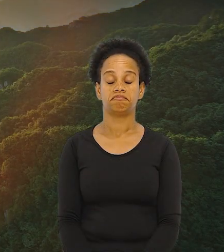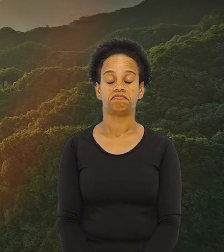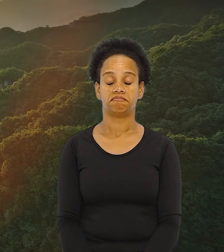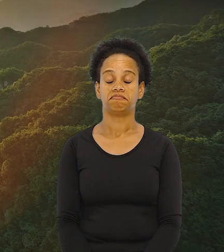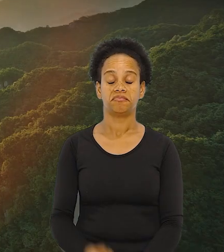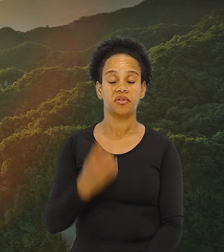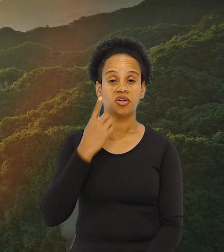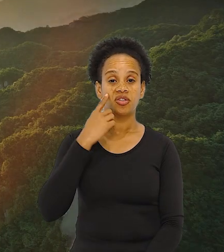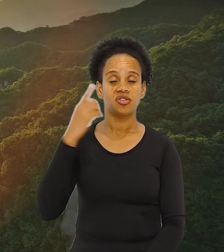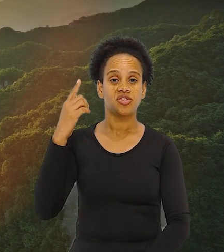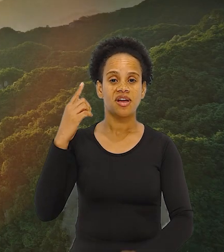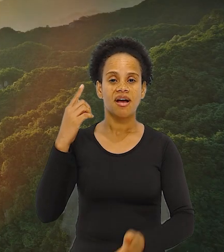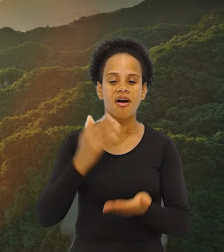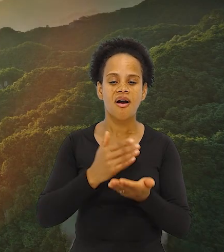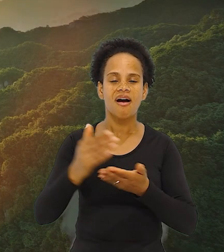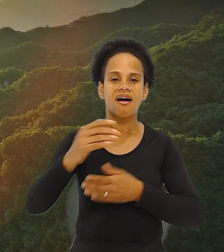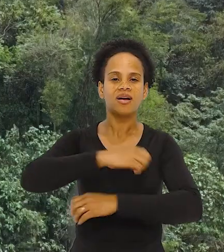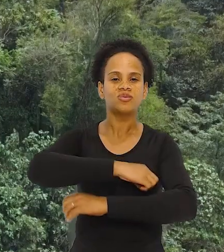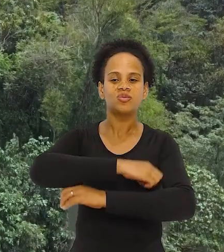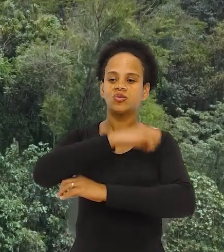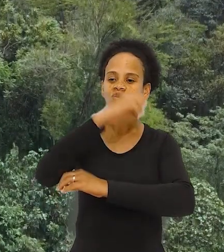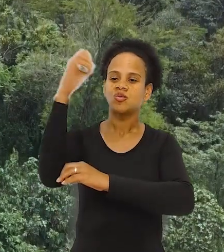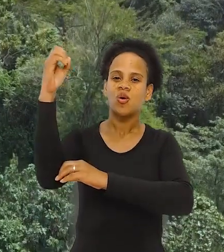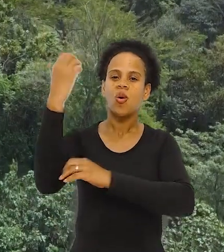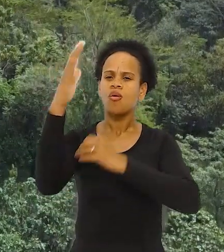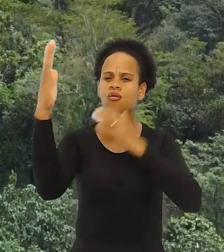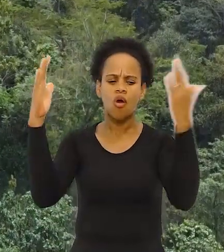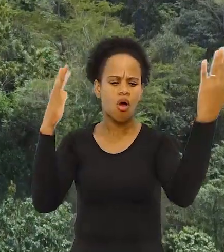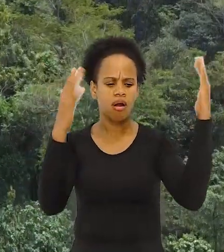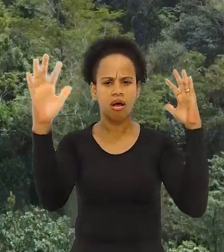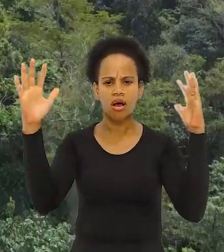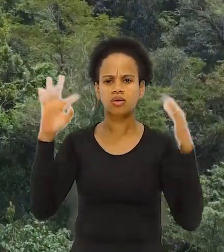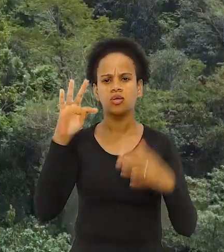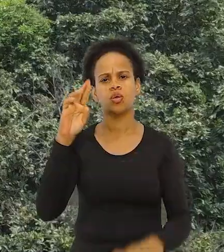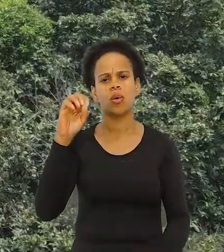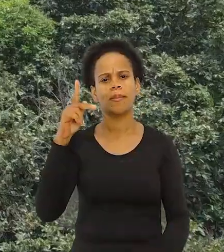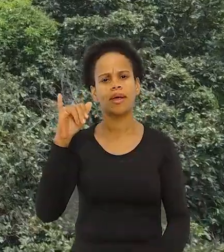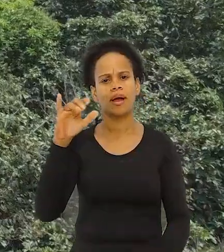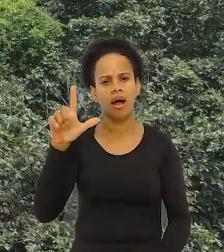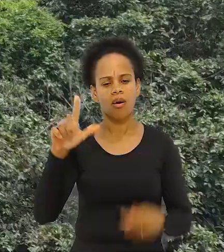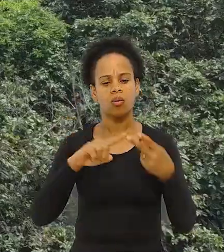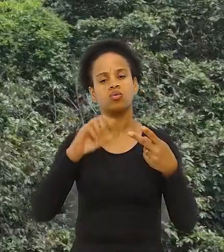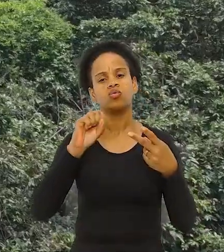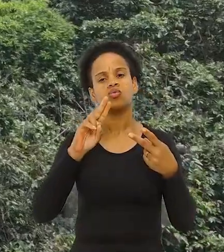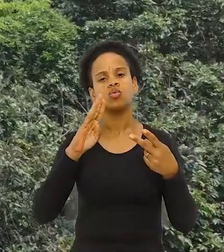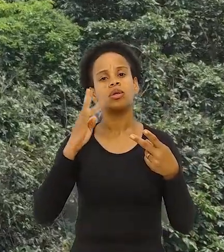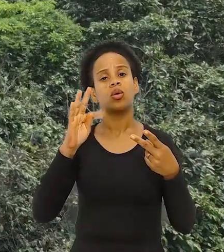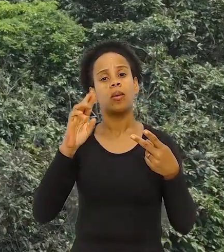Mais um dia chega nas florestas tropicais e subtropicais úmidas das Américas.